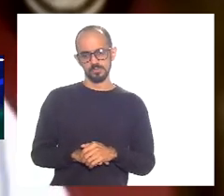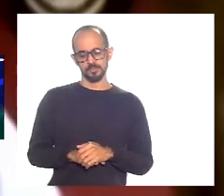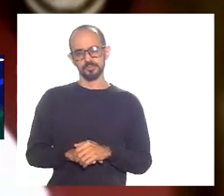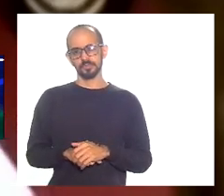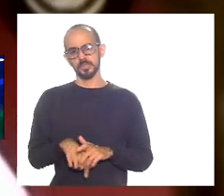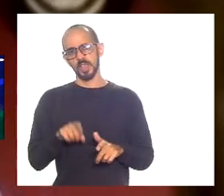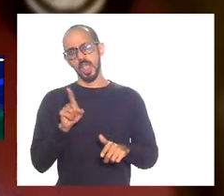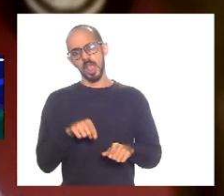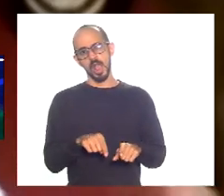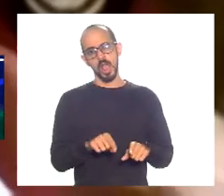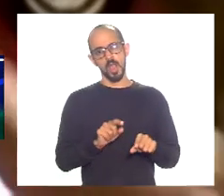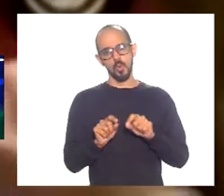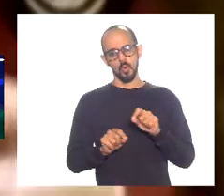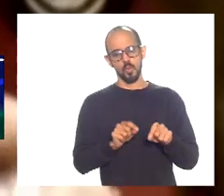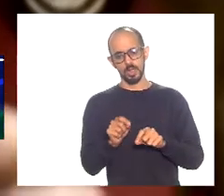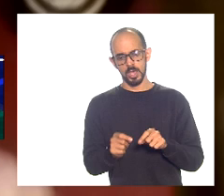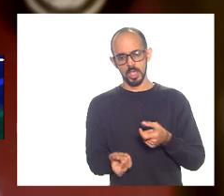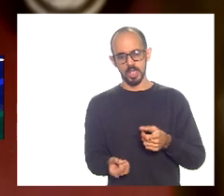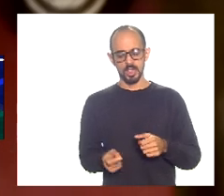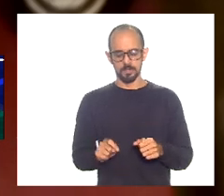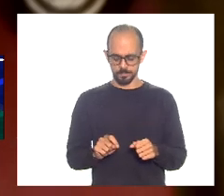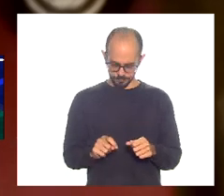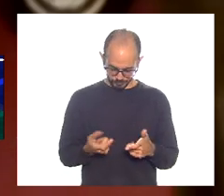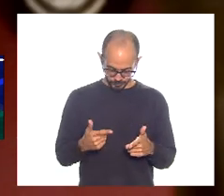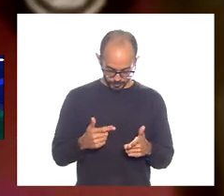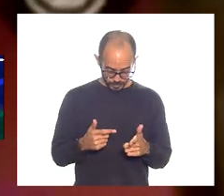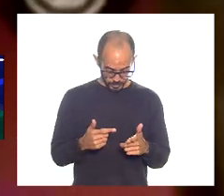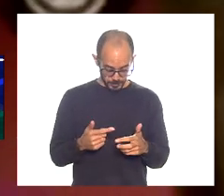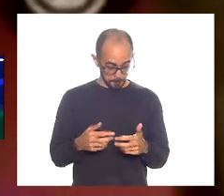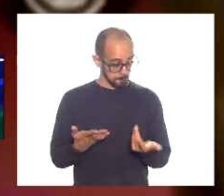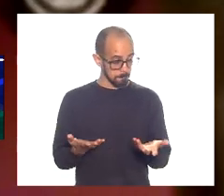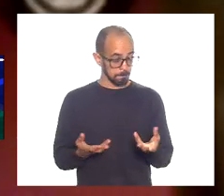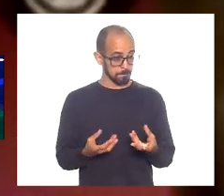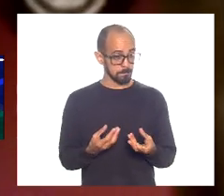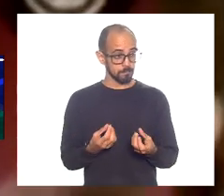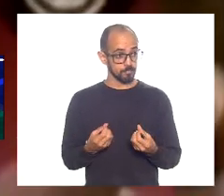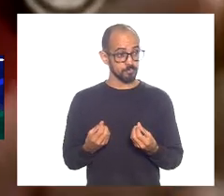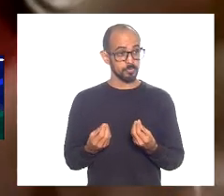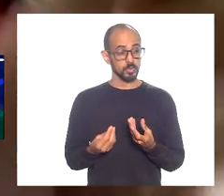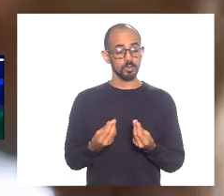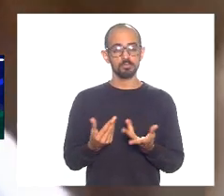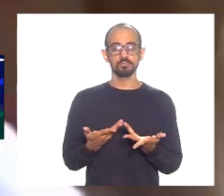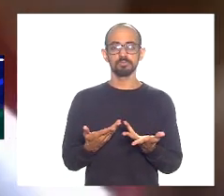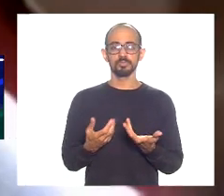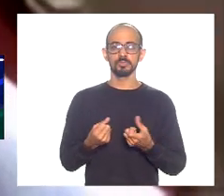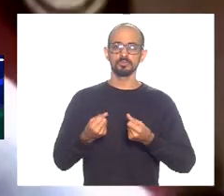exemplo, voltado muito para o